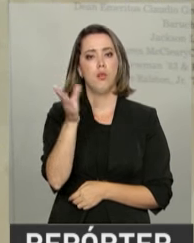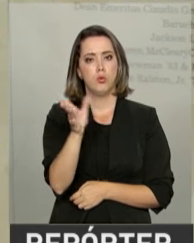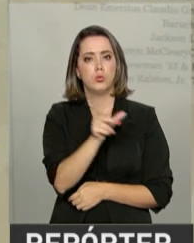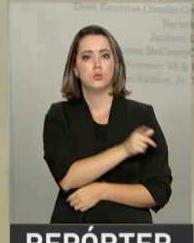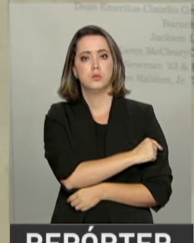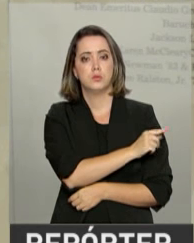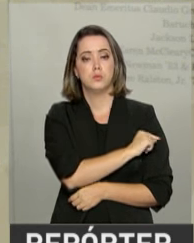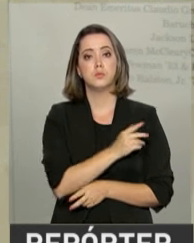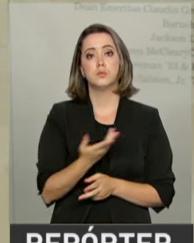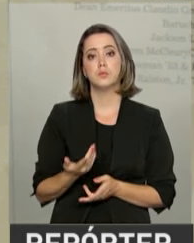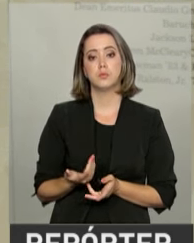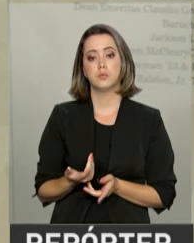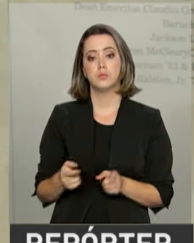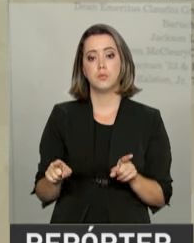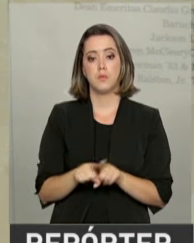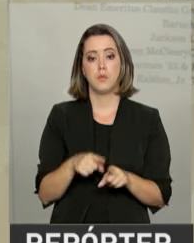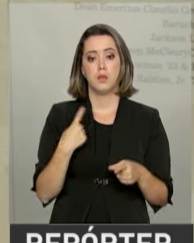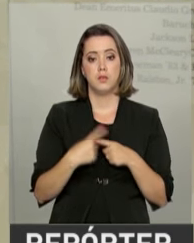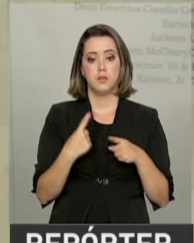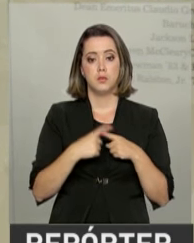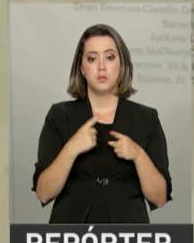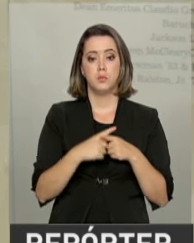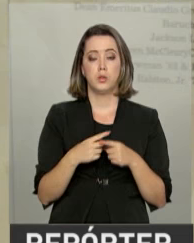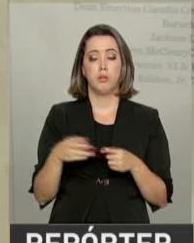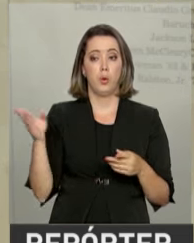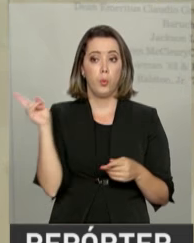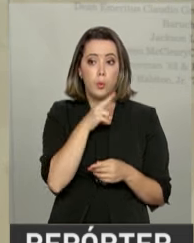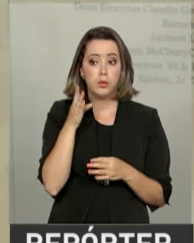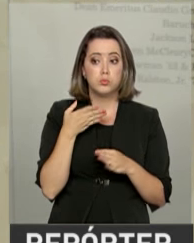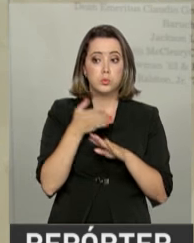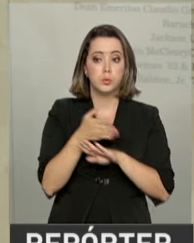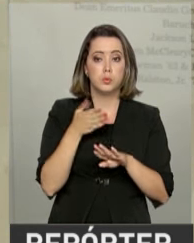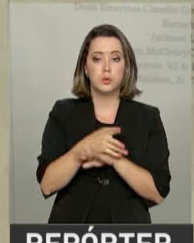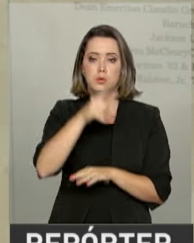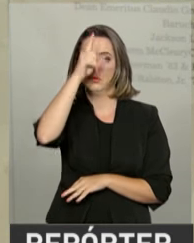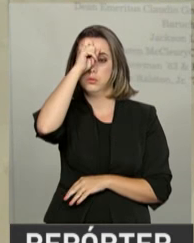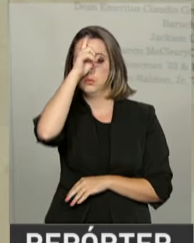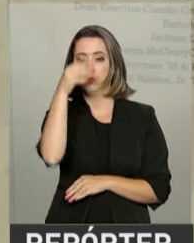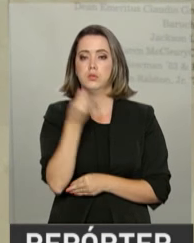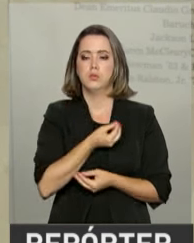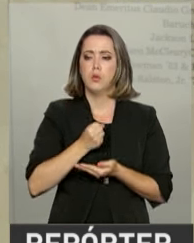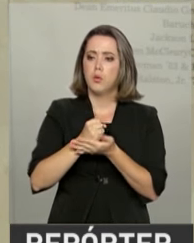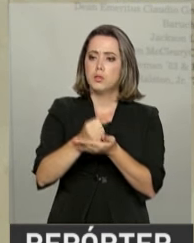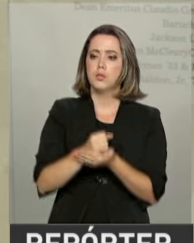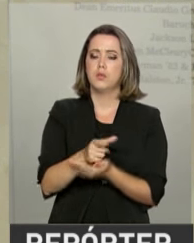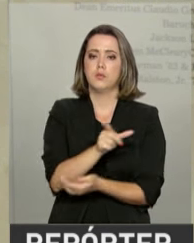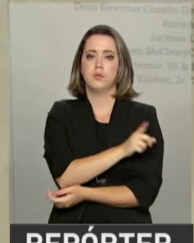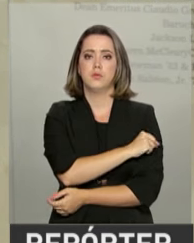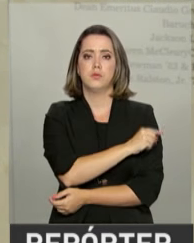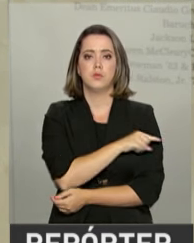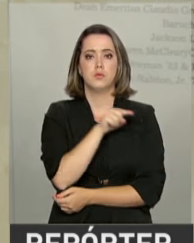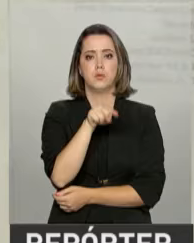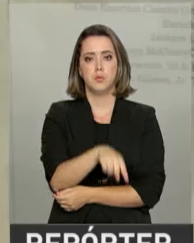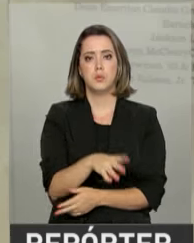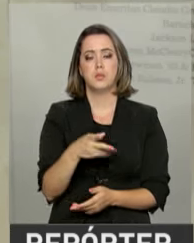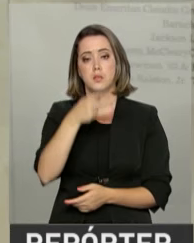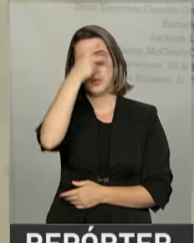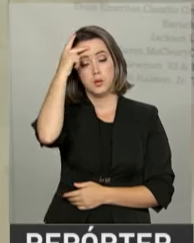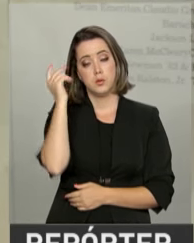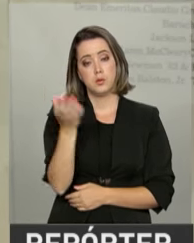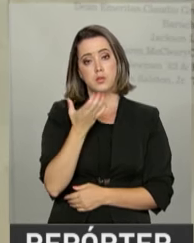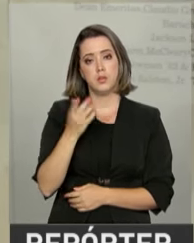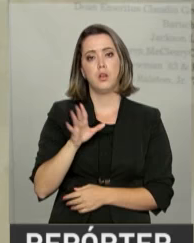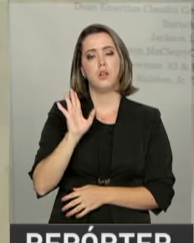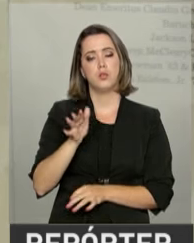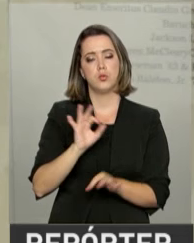vacinaram, e porque acorreram às unidades de saúde, nós vamos continuar fornecendo as doses para essa demanda espontânea. Está